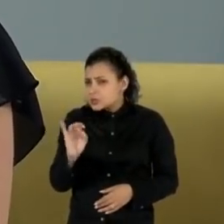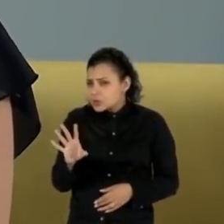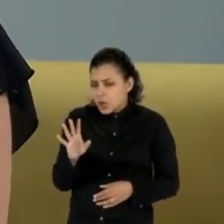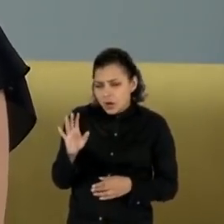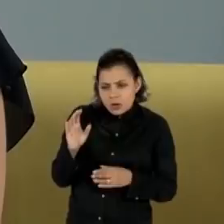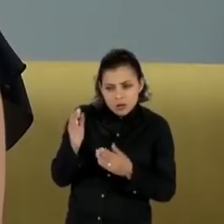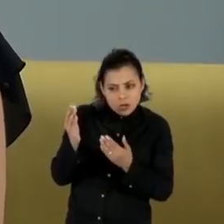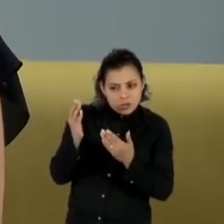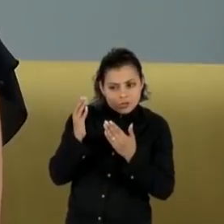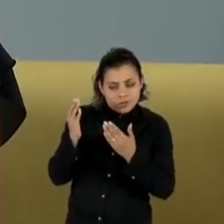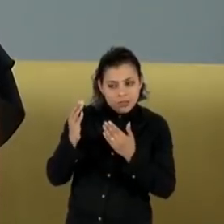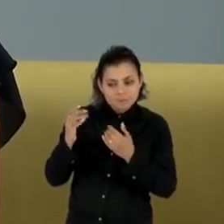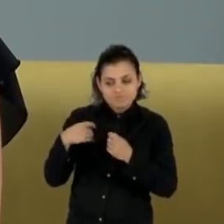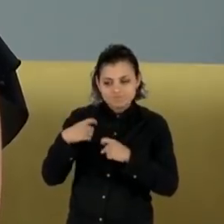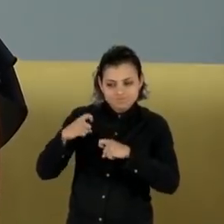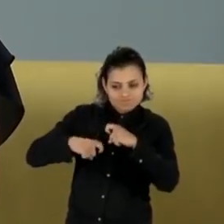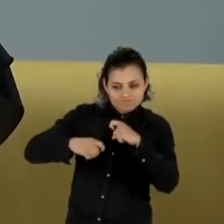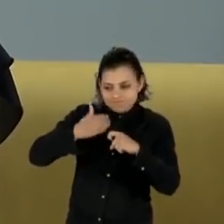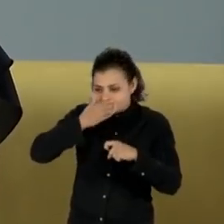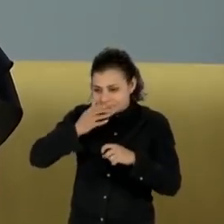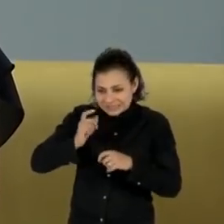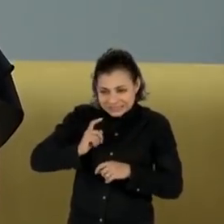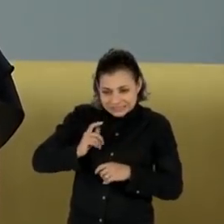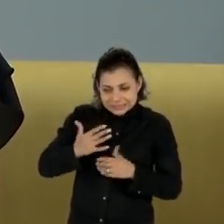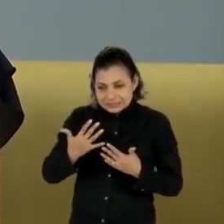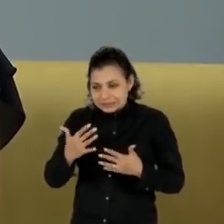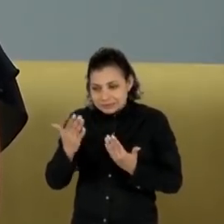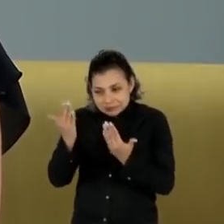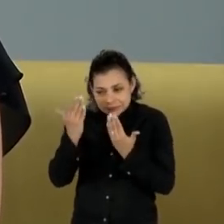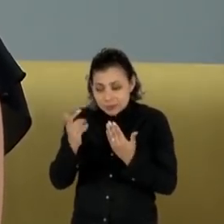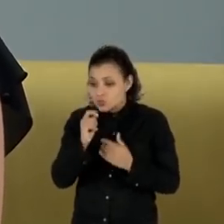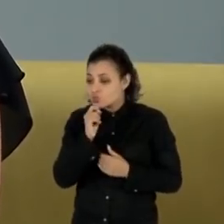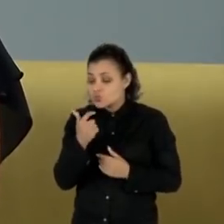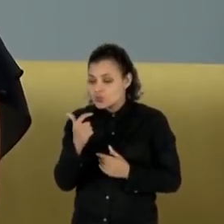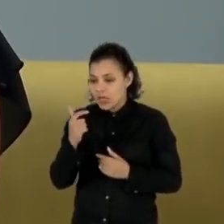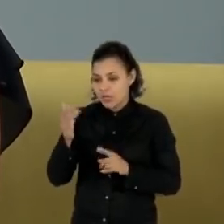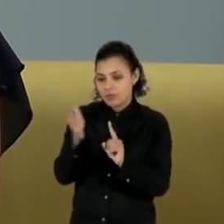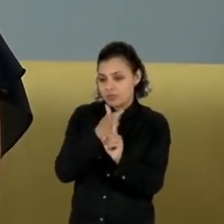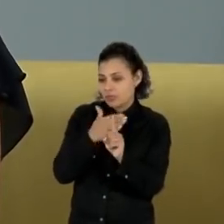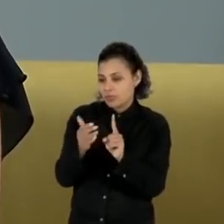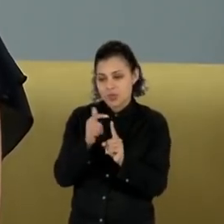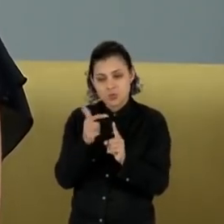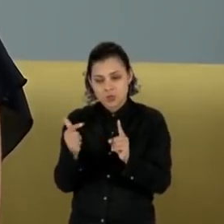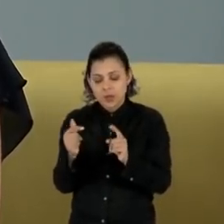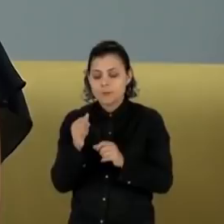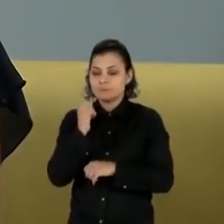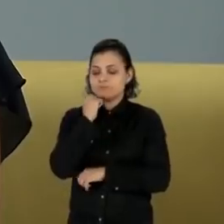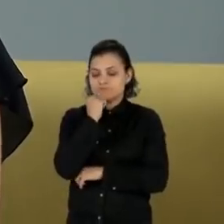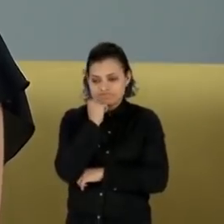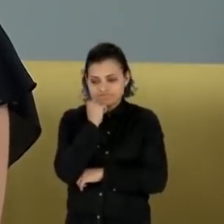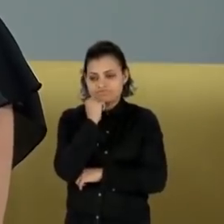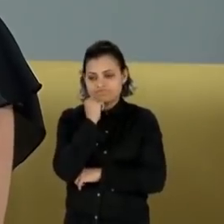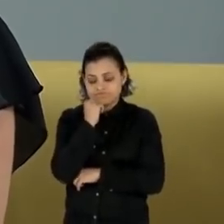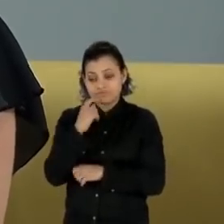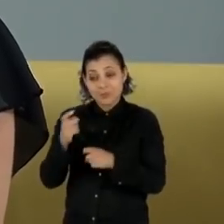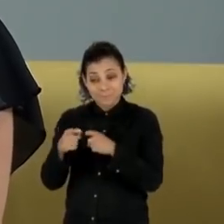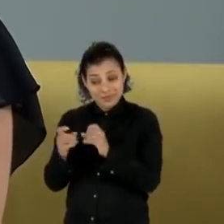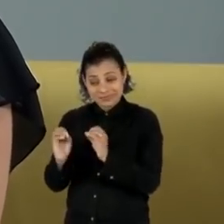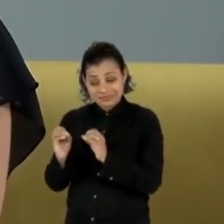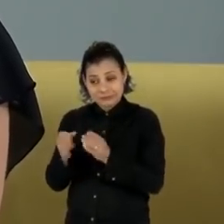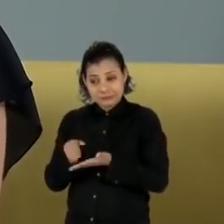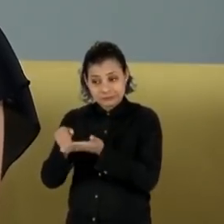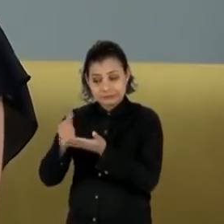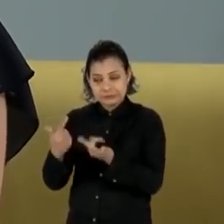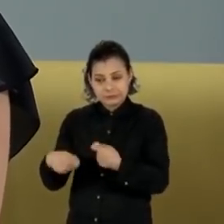de abuso um relato da criança em que não há lesões graves não há uma emergência médica mas há